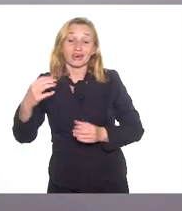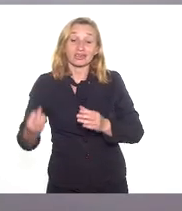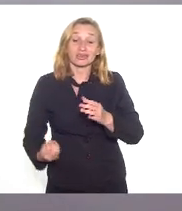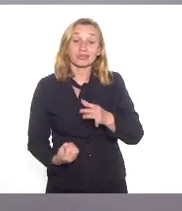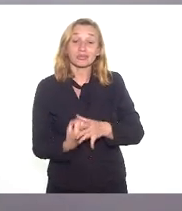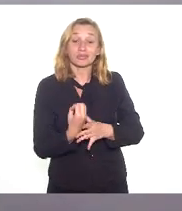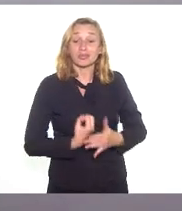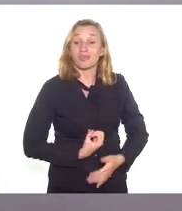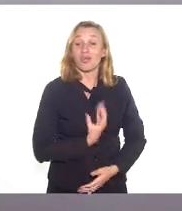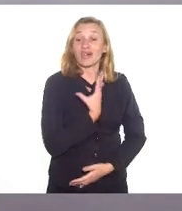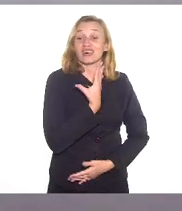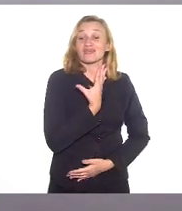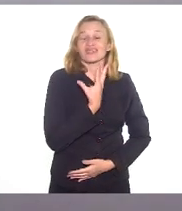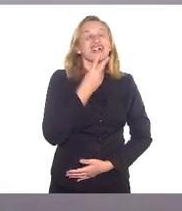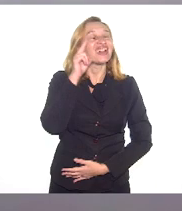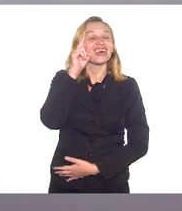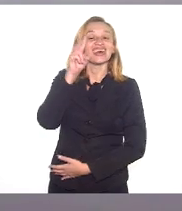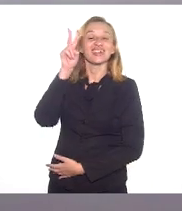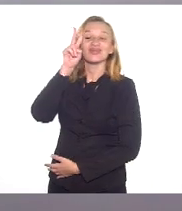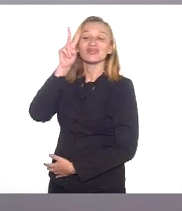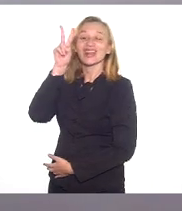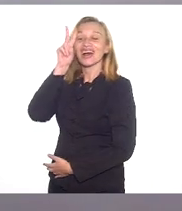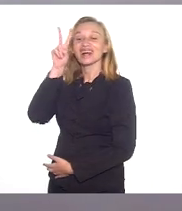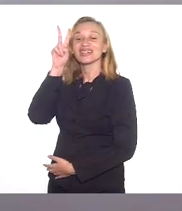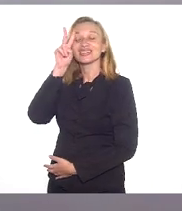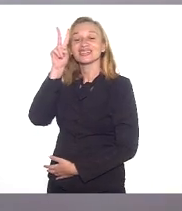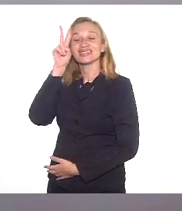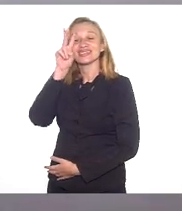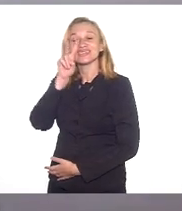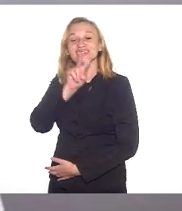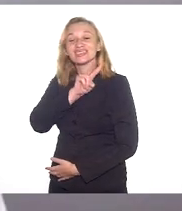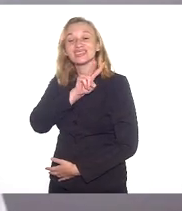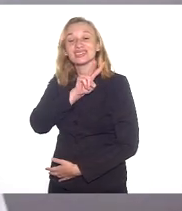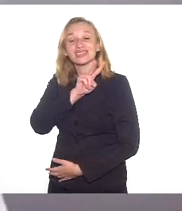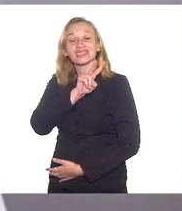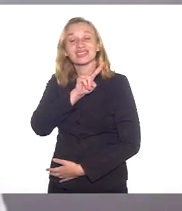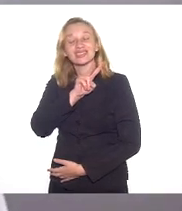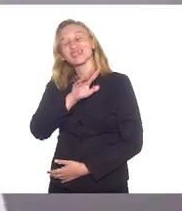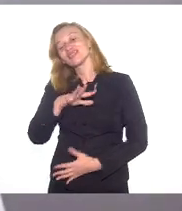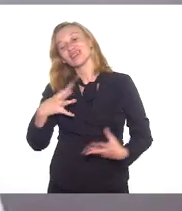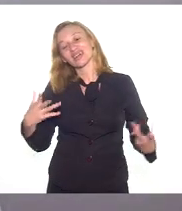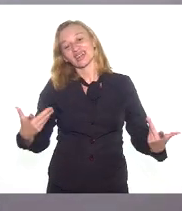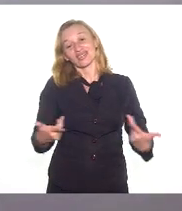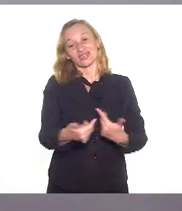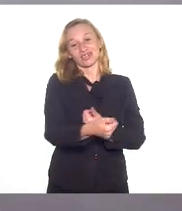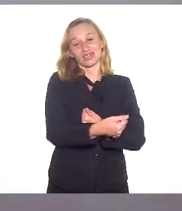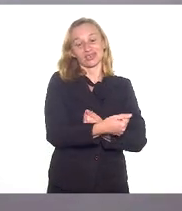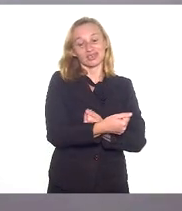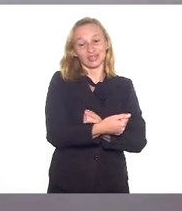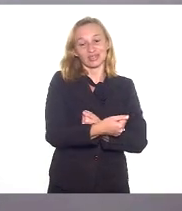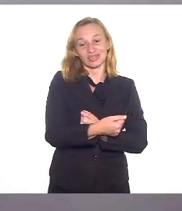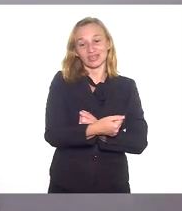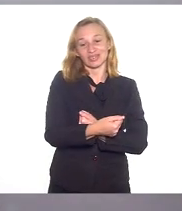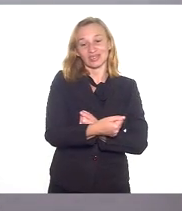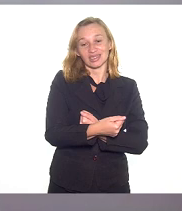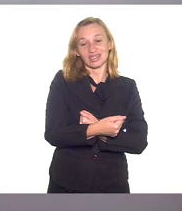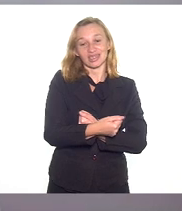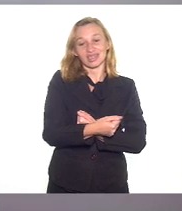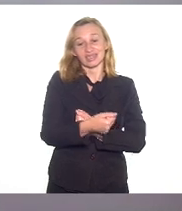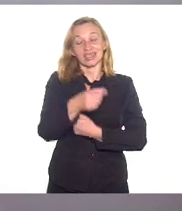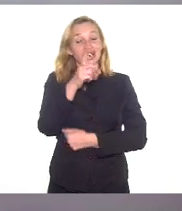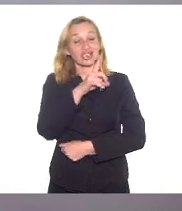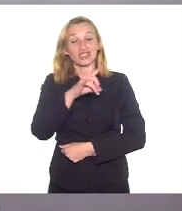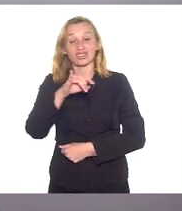lembrado e relembrado, nos saraus de rua, quando a poesia desce, dá o seu beijo naqueles que